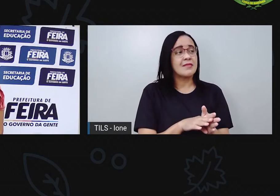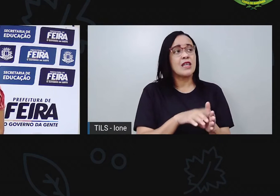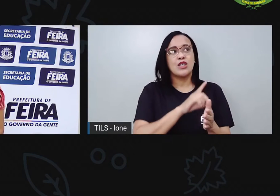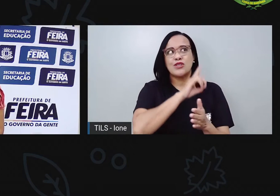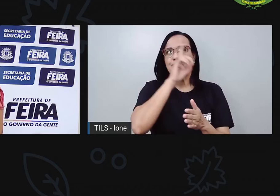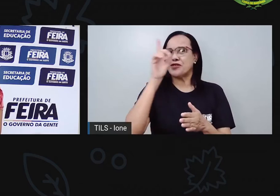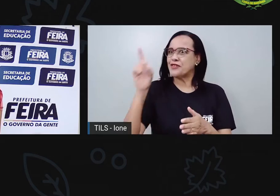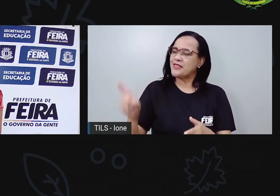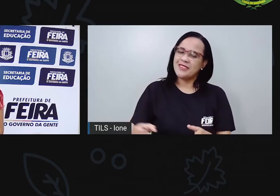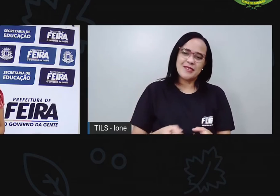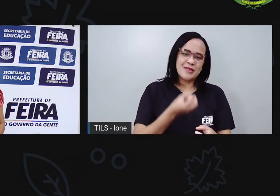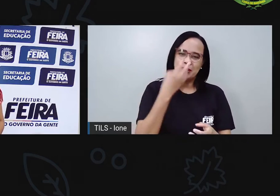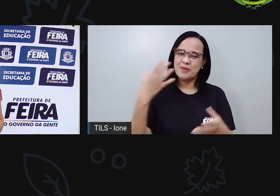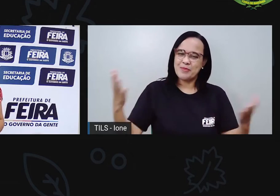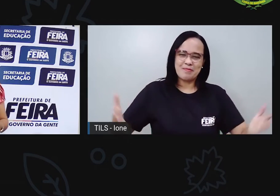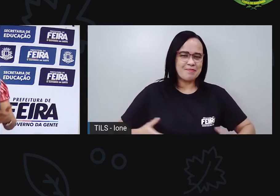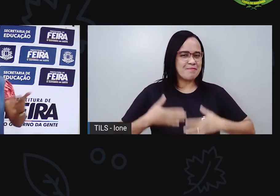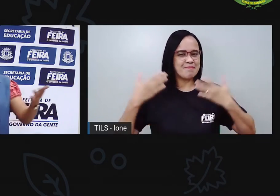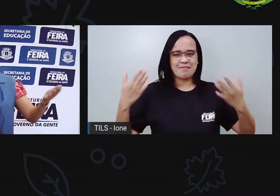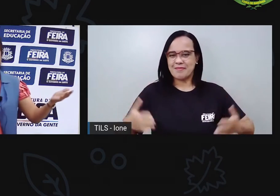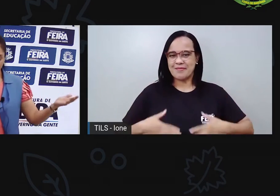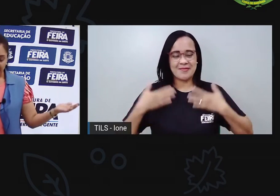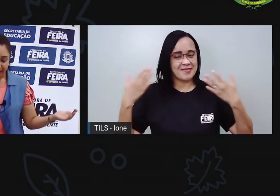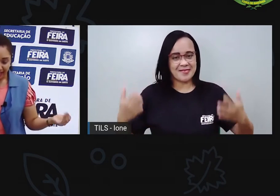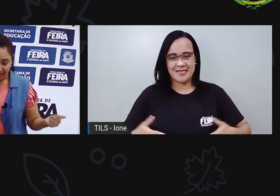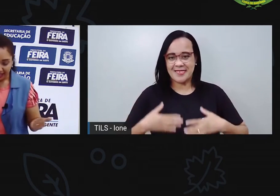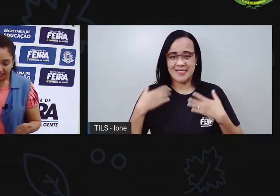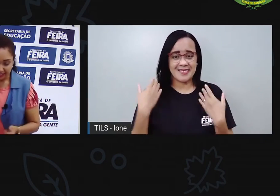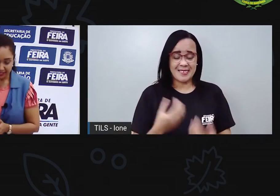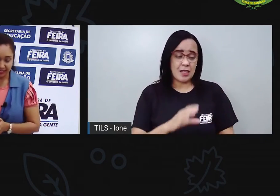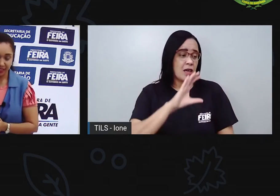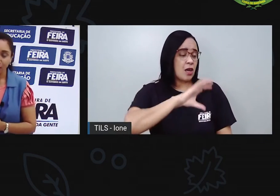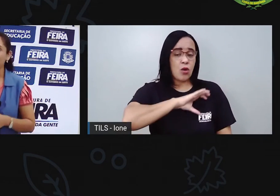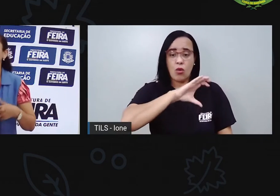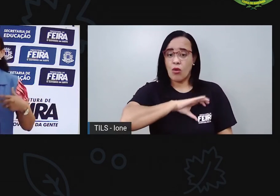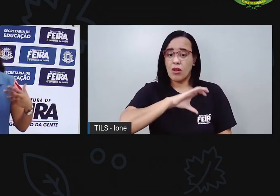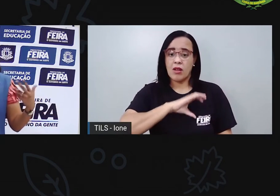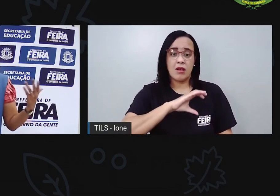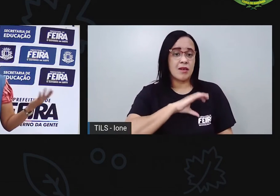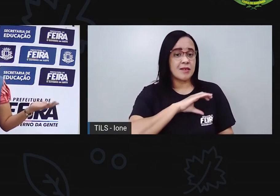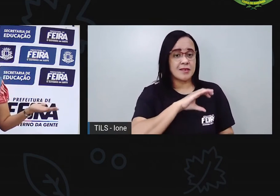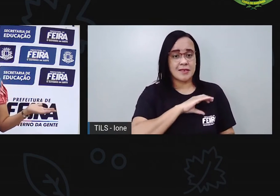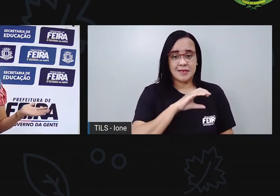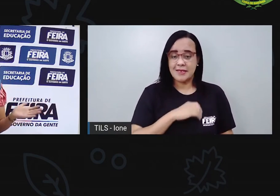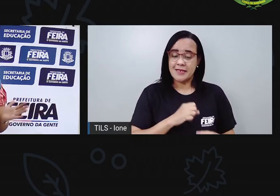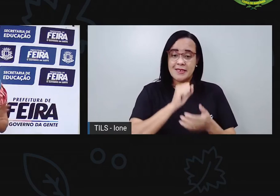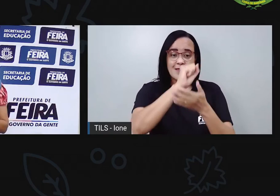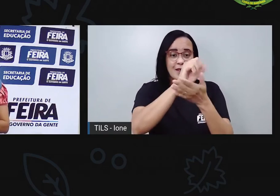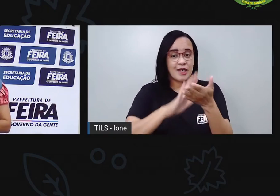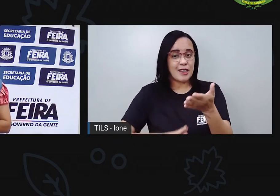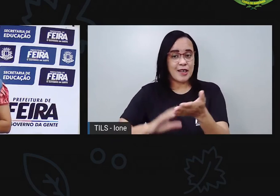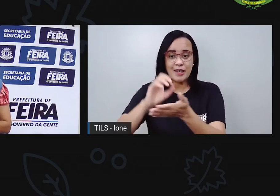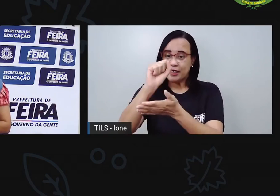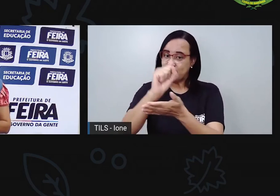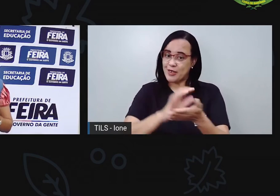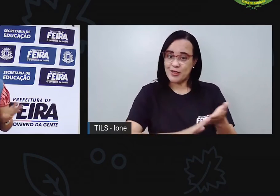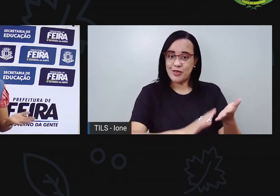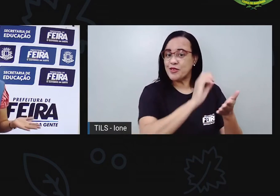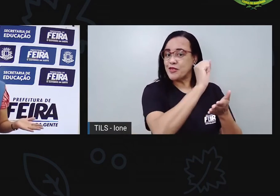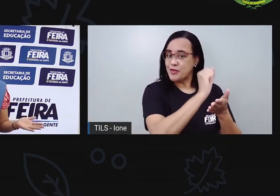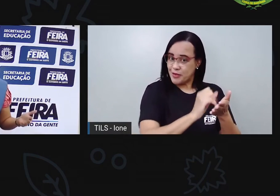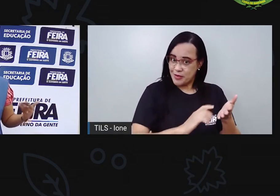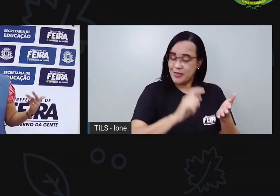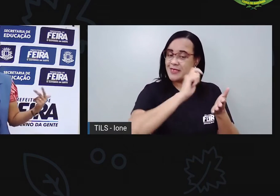legal e vem dos colegas atividades que gostavam